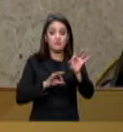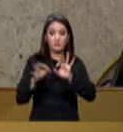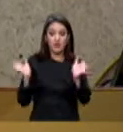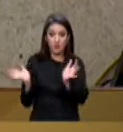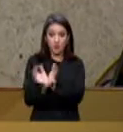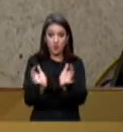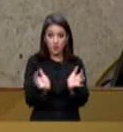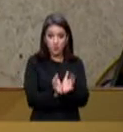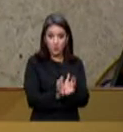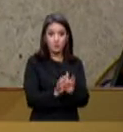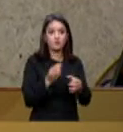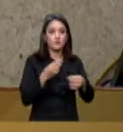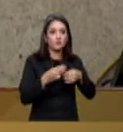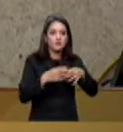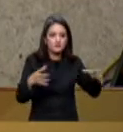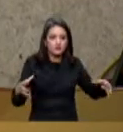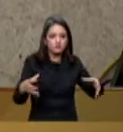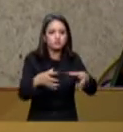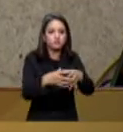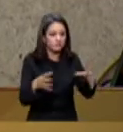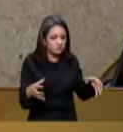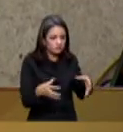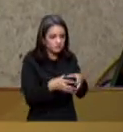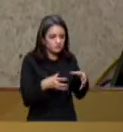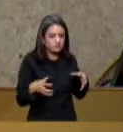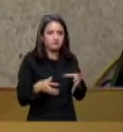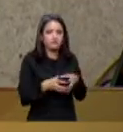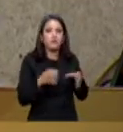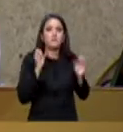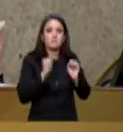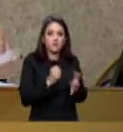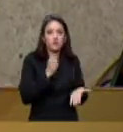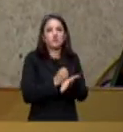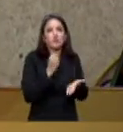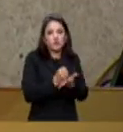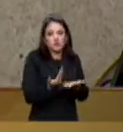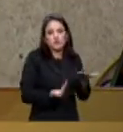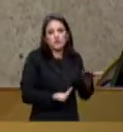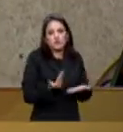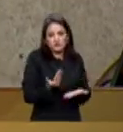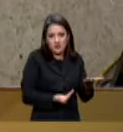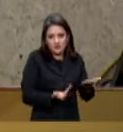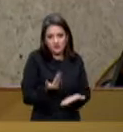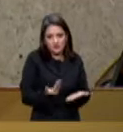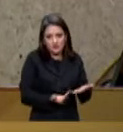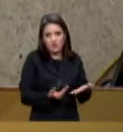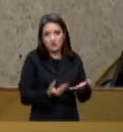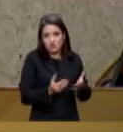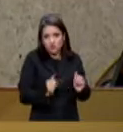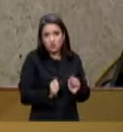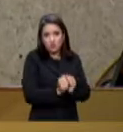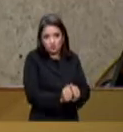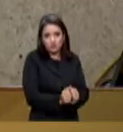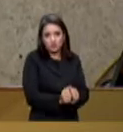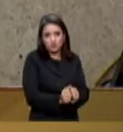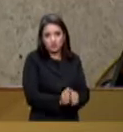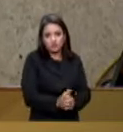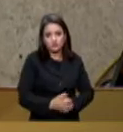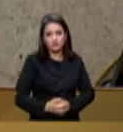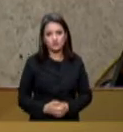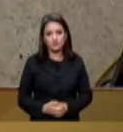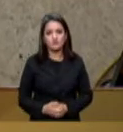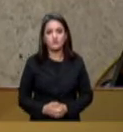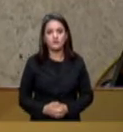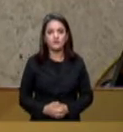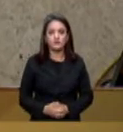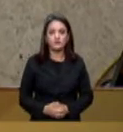blocos de municípios que poderão contratar os serviços de forma coletiva. Isso é